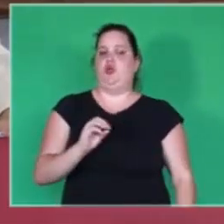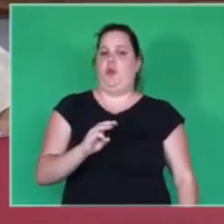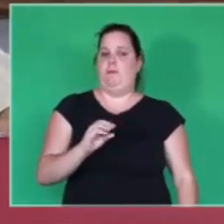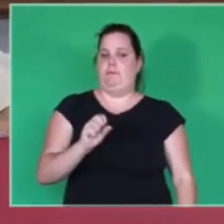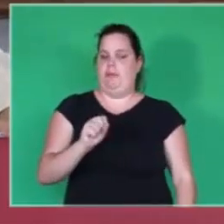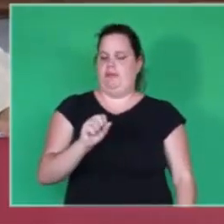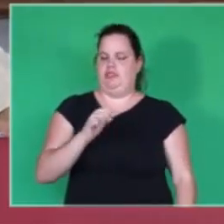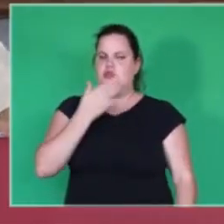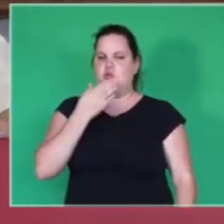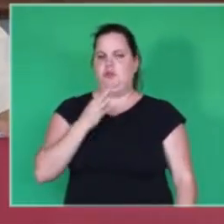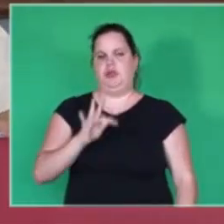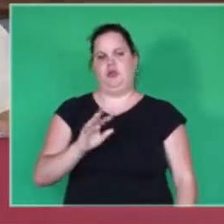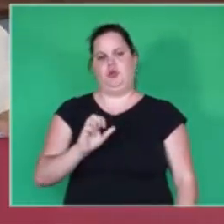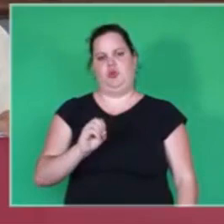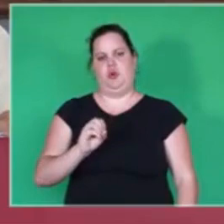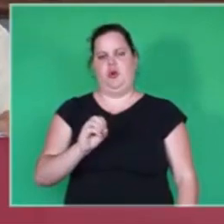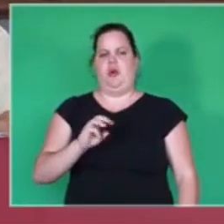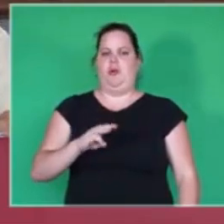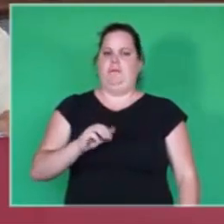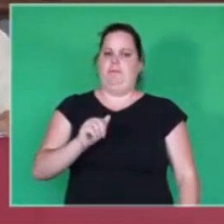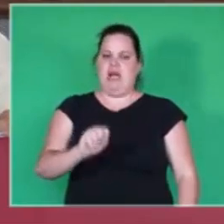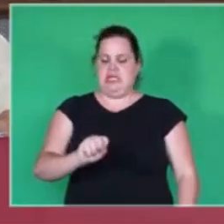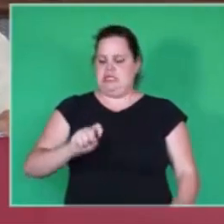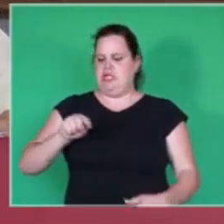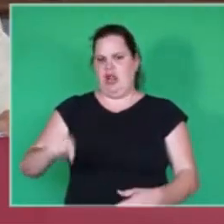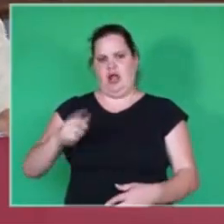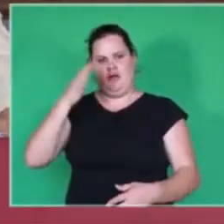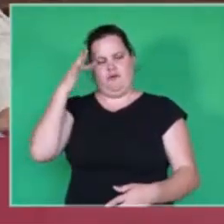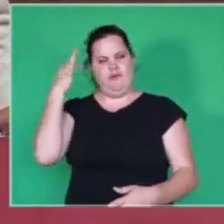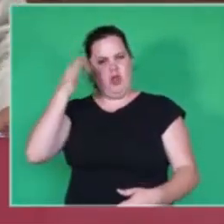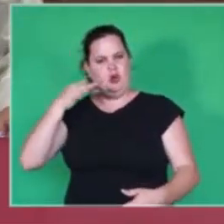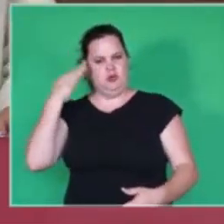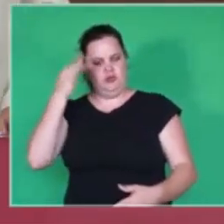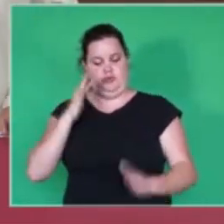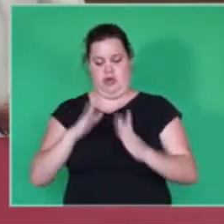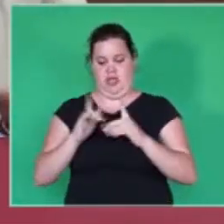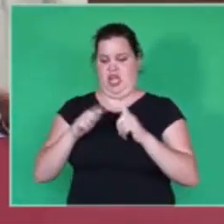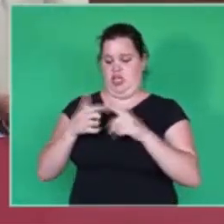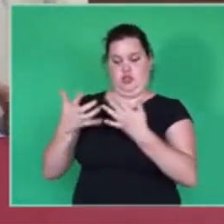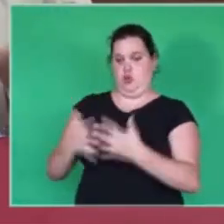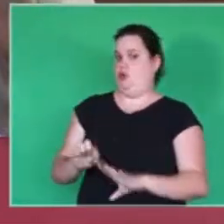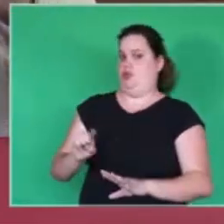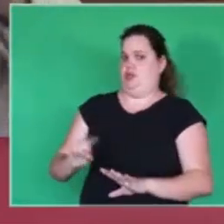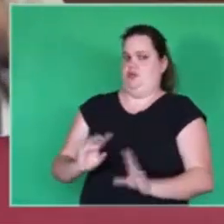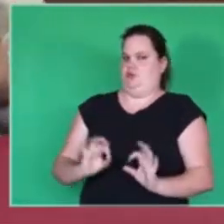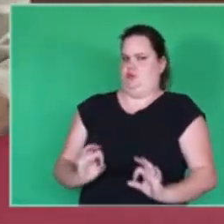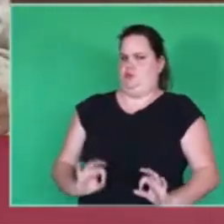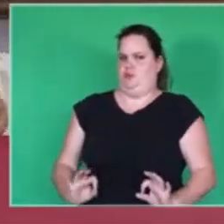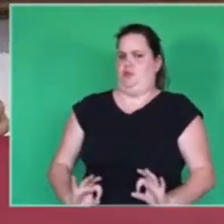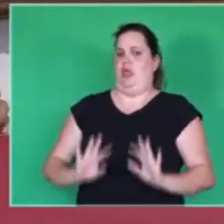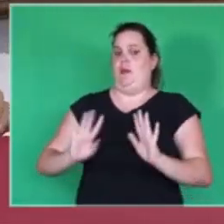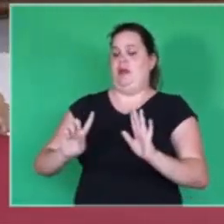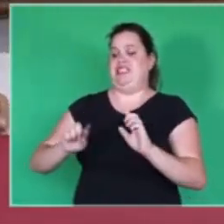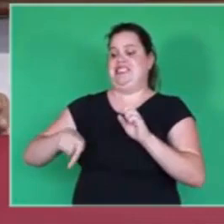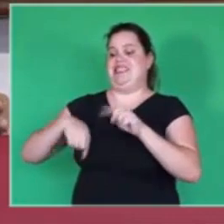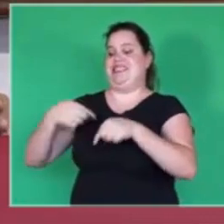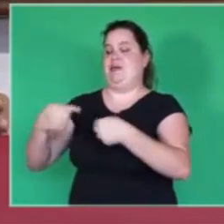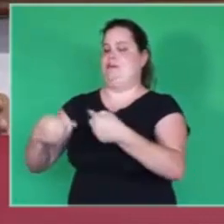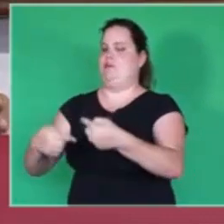grande filósofo que a igreja rejeitou no começo logo. E depois ela foi